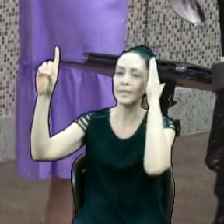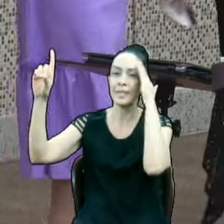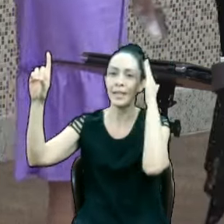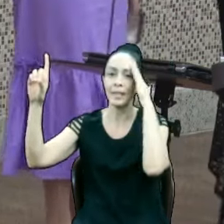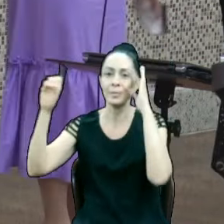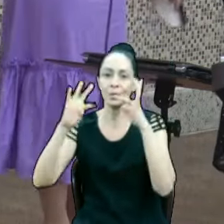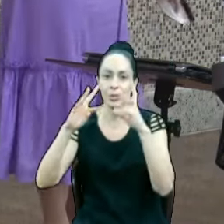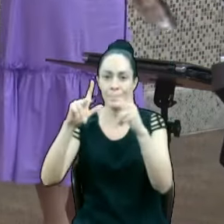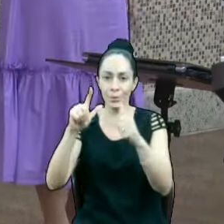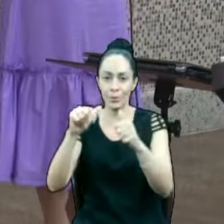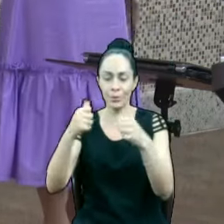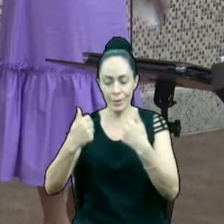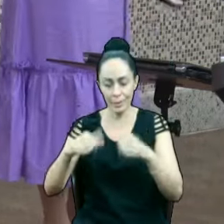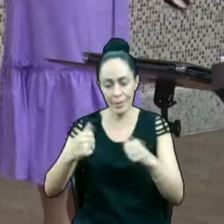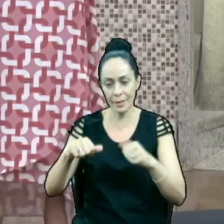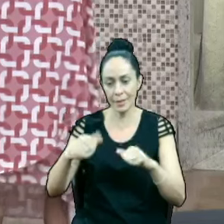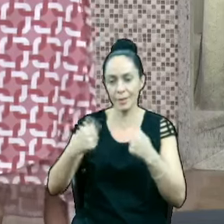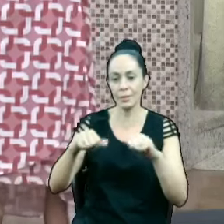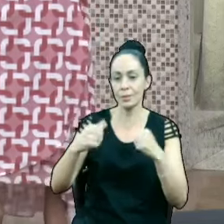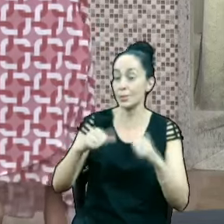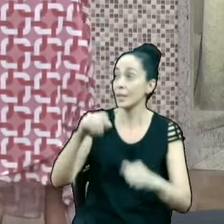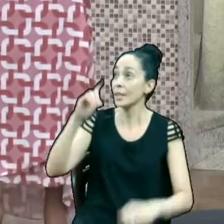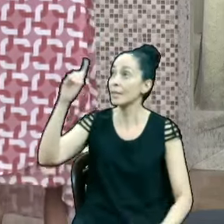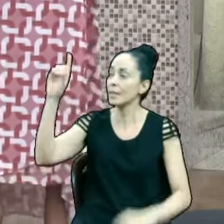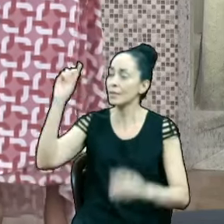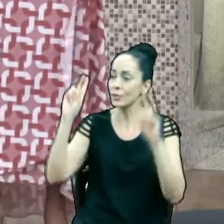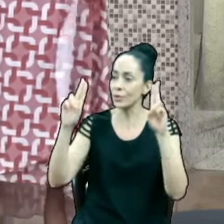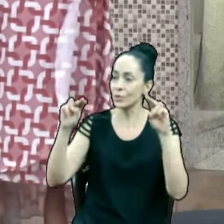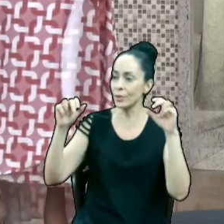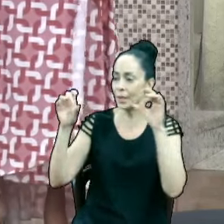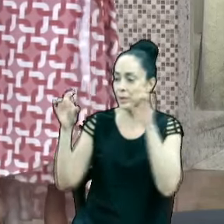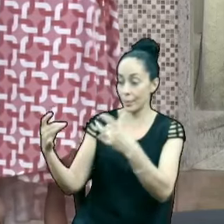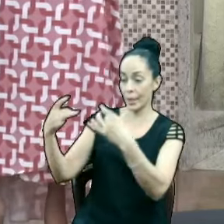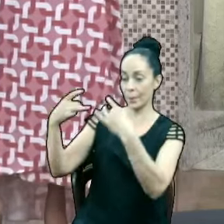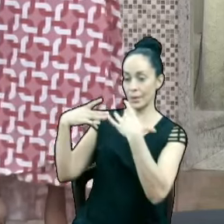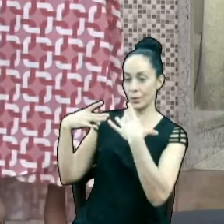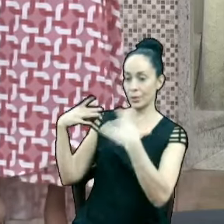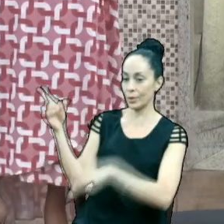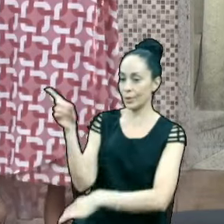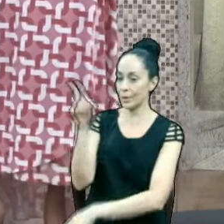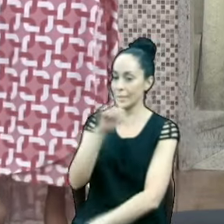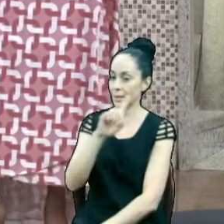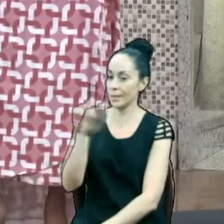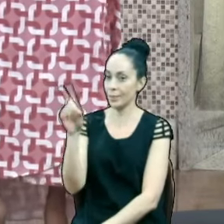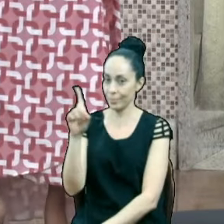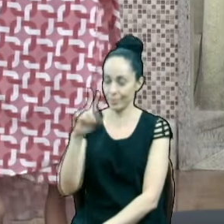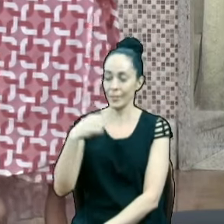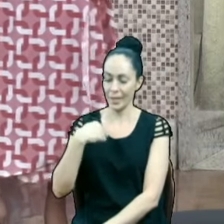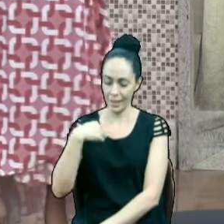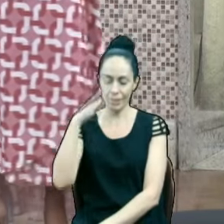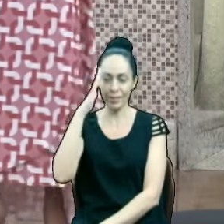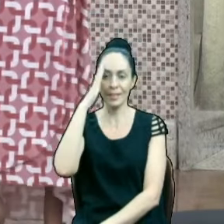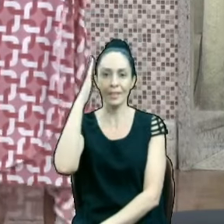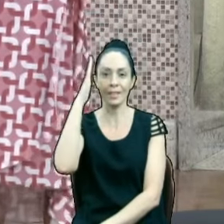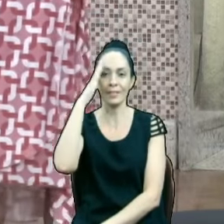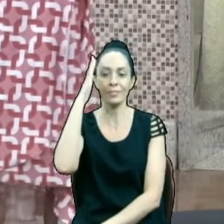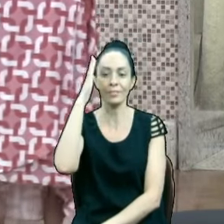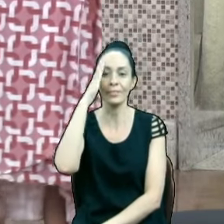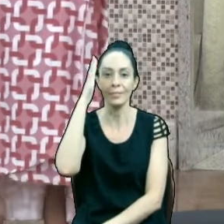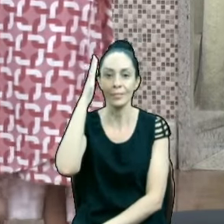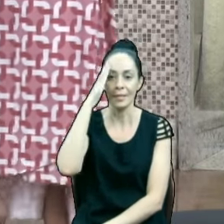Louis ele não te abandonou eu